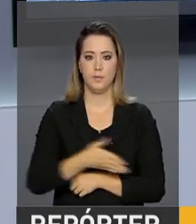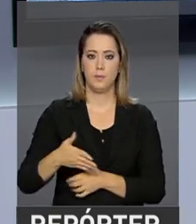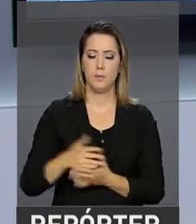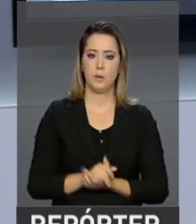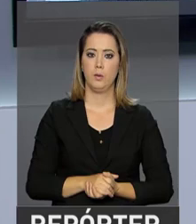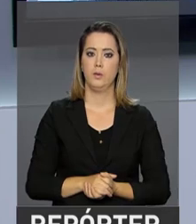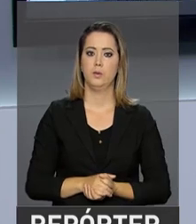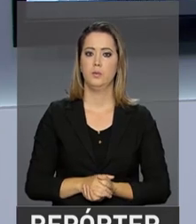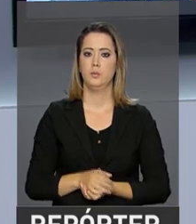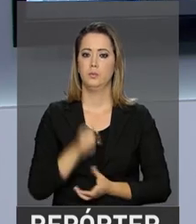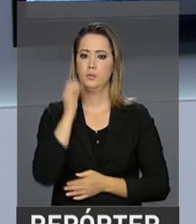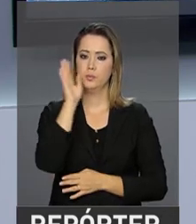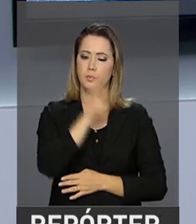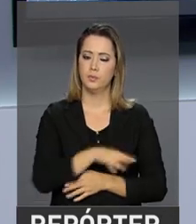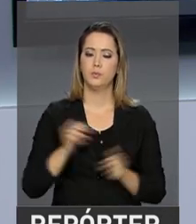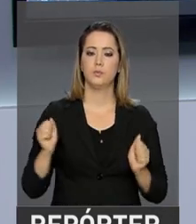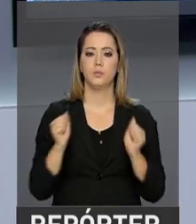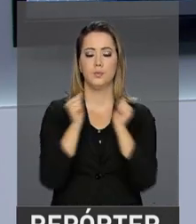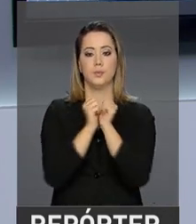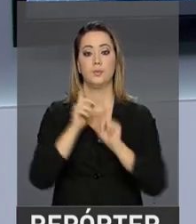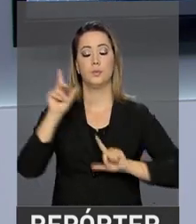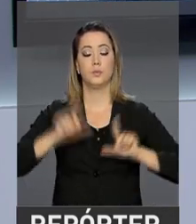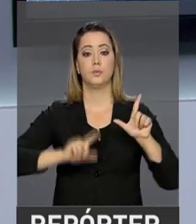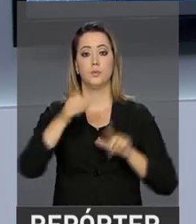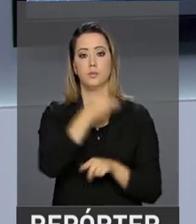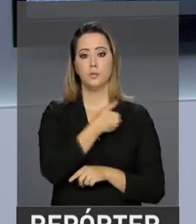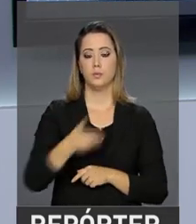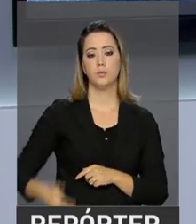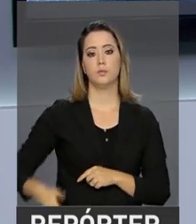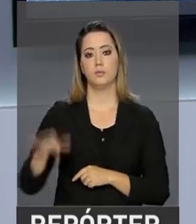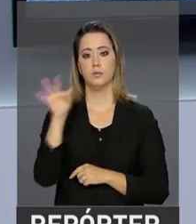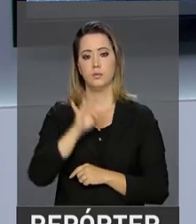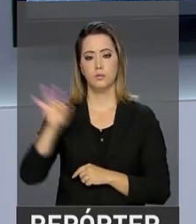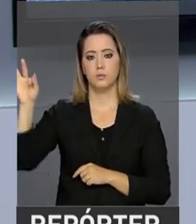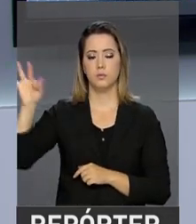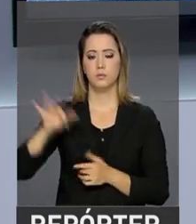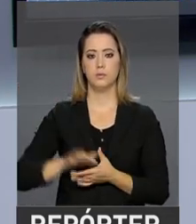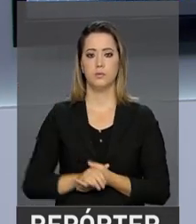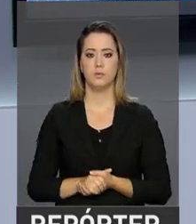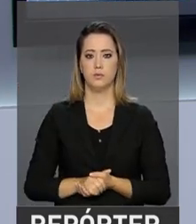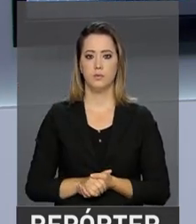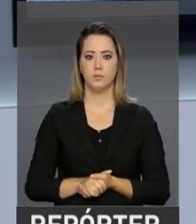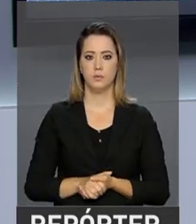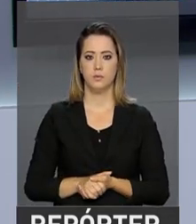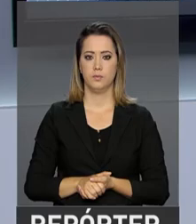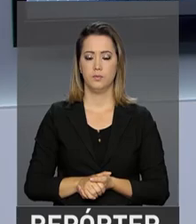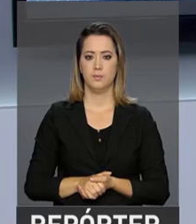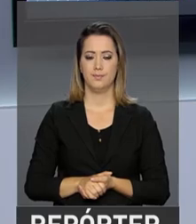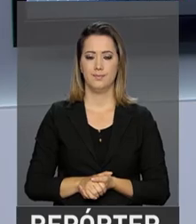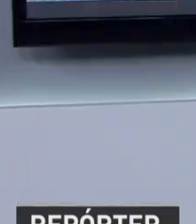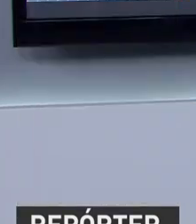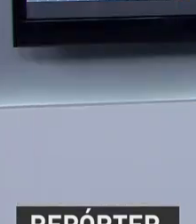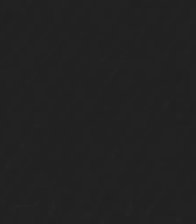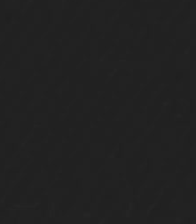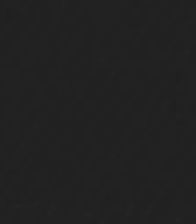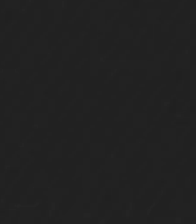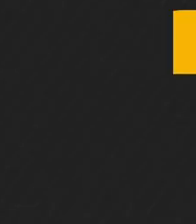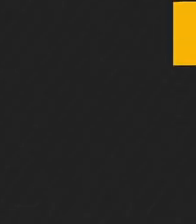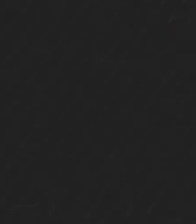na internet Uma boa tarde para você e continue com a gente aqui na NBR a TV do Governo Federal